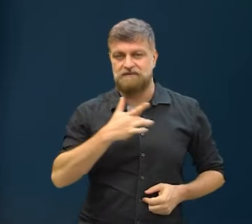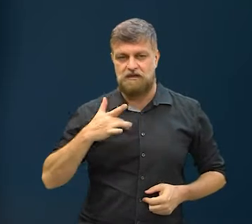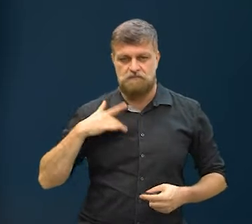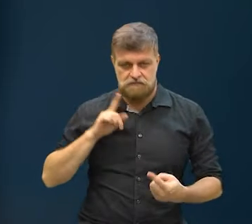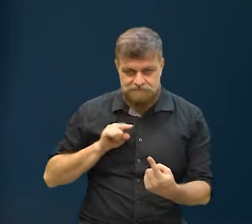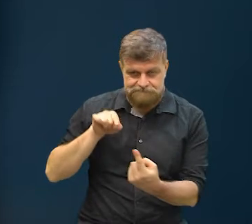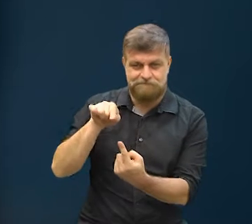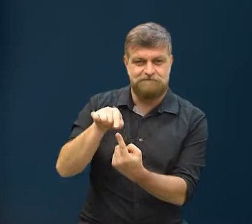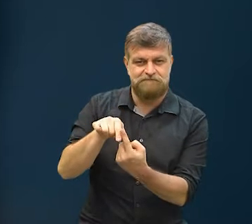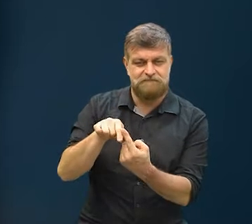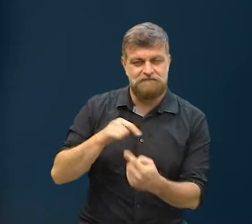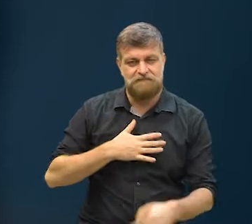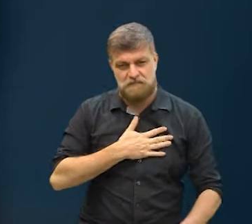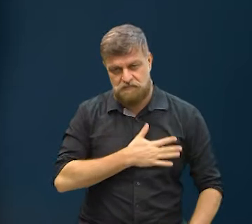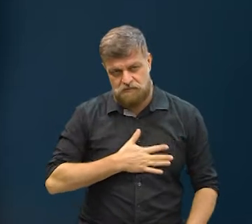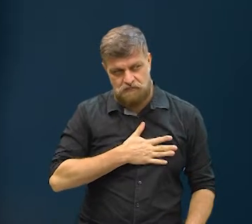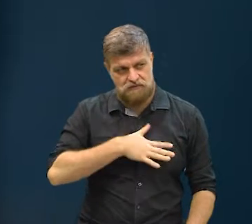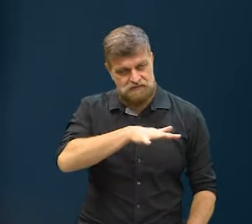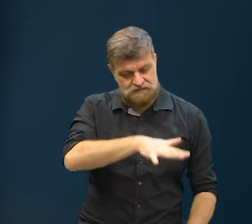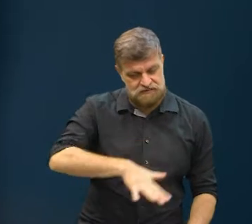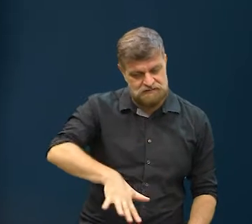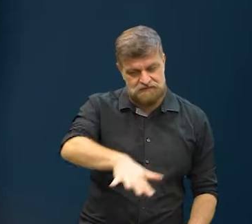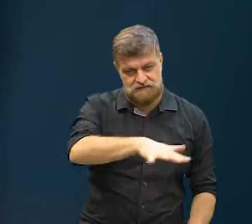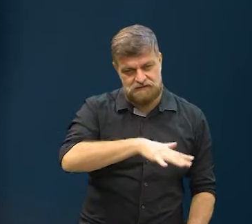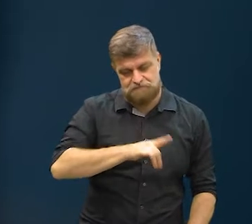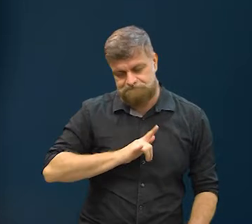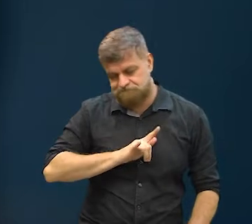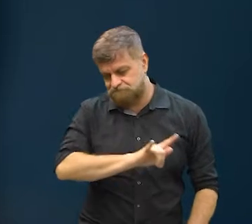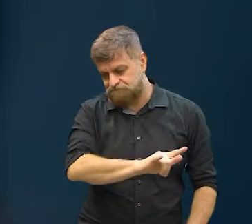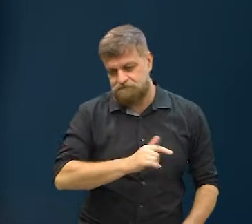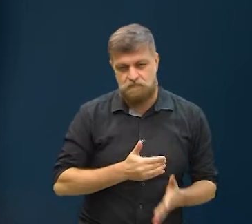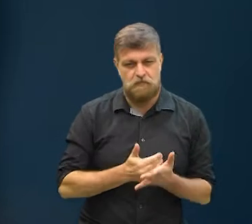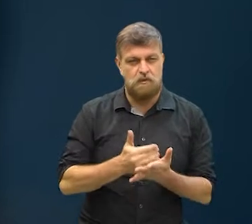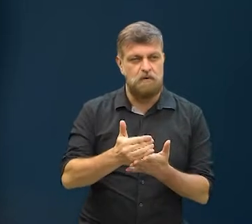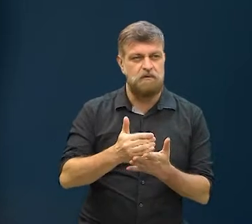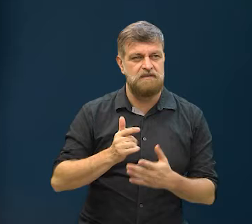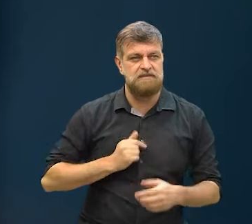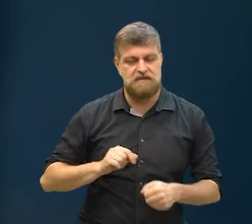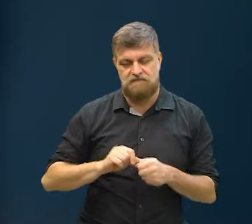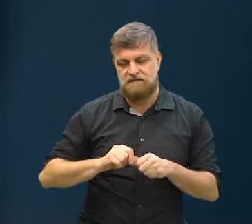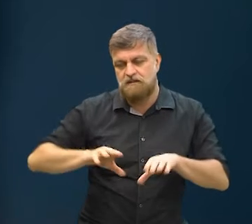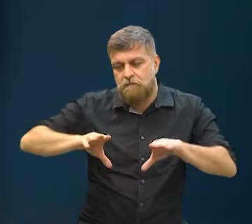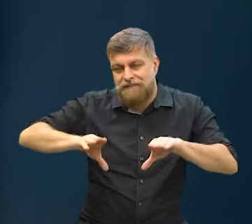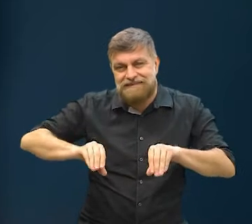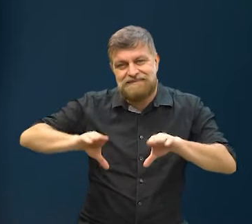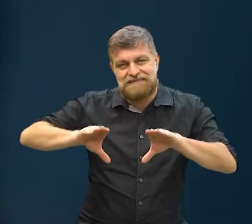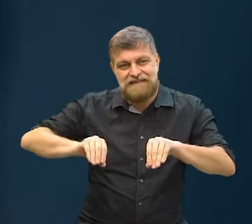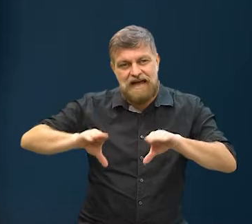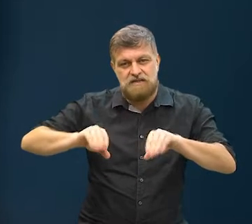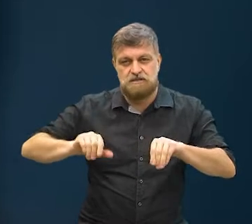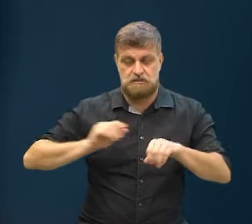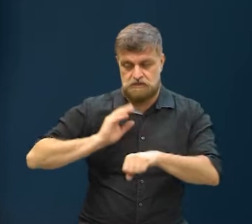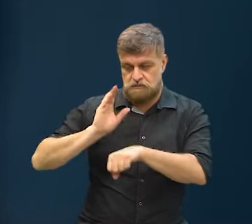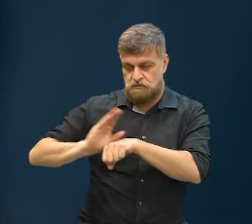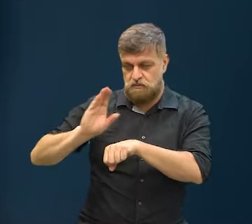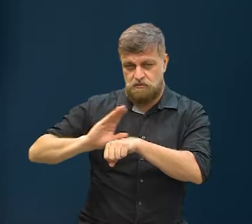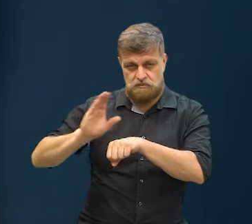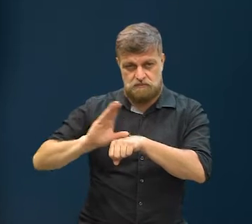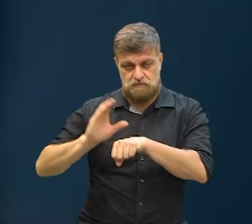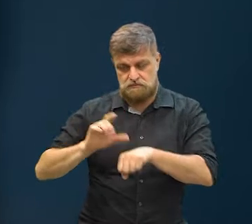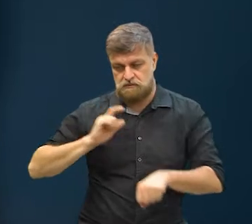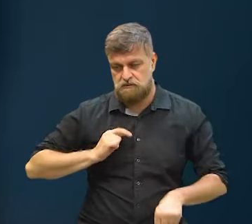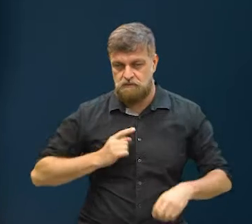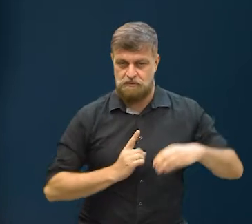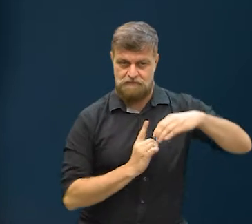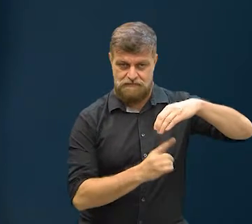também. Então, eu gosto muito dessa área e eu comecei bem nova, comecei fazendo massagem, tinha que fazer alguns cursos, né?